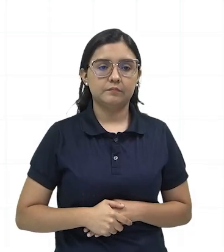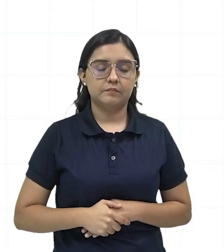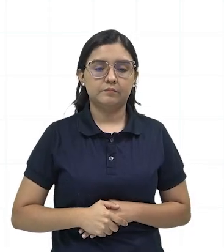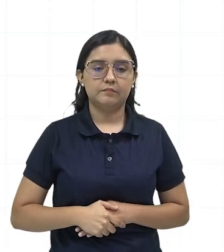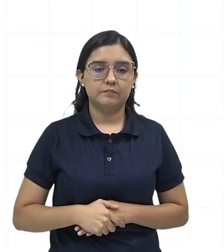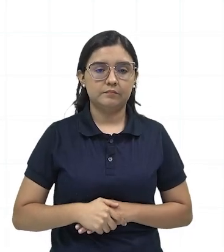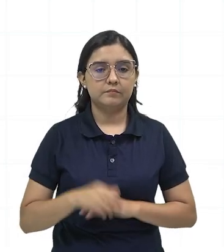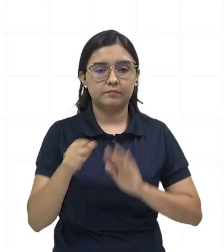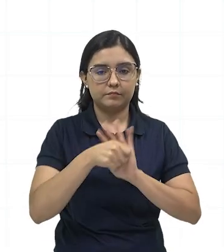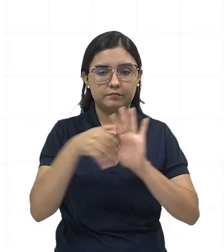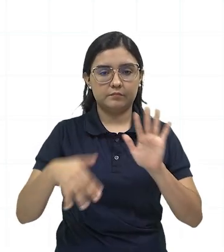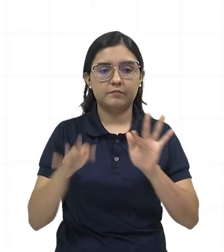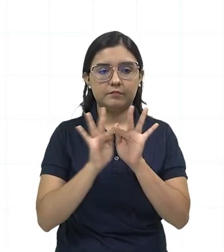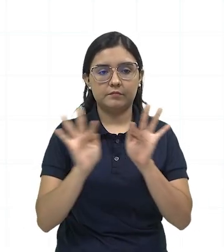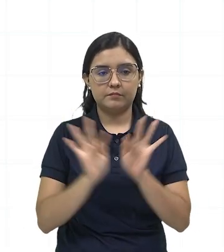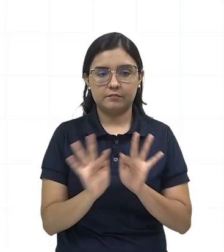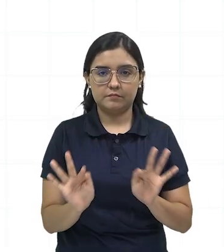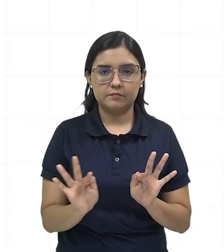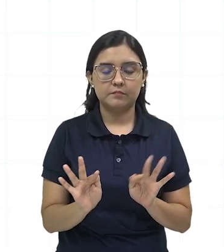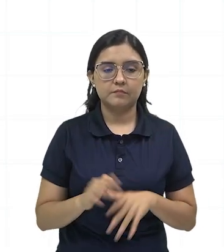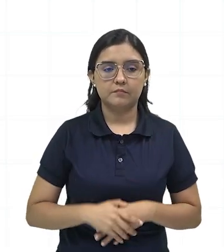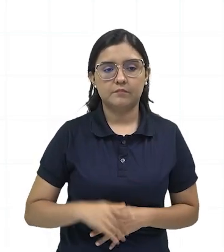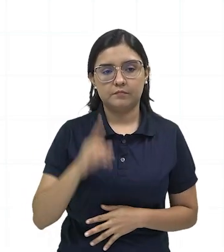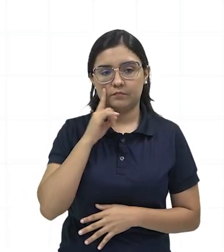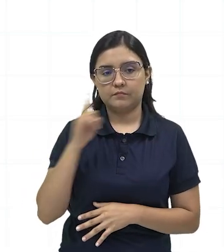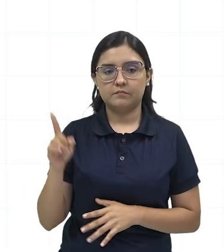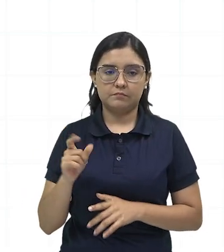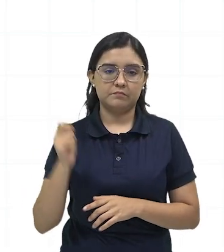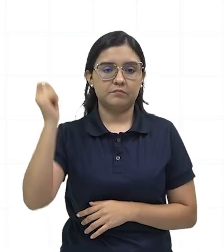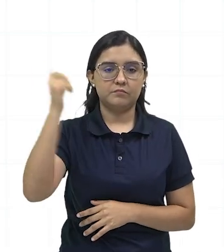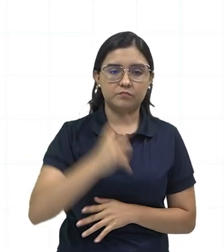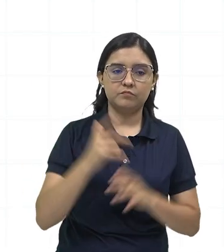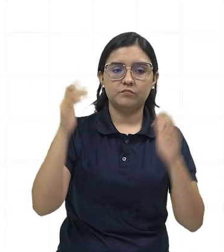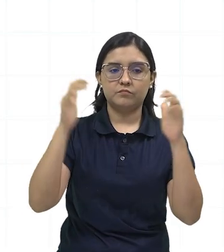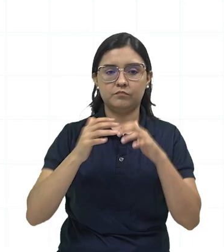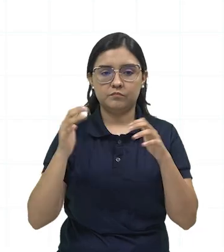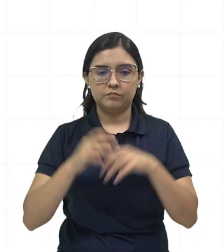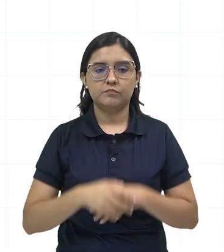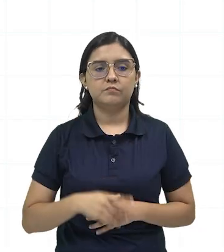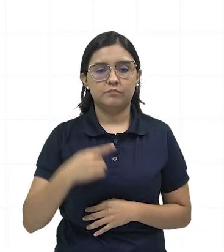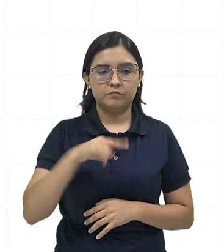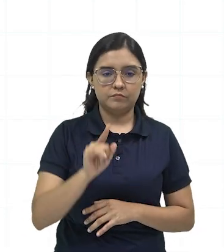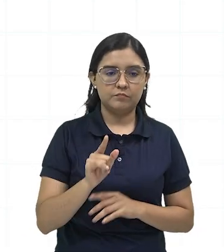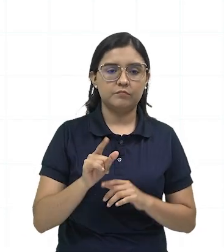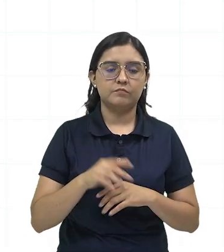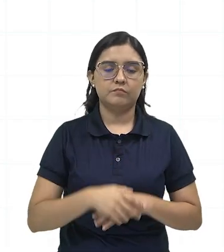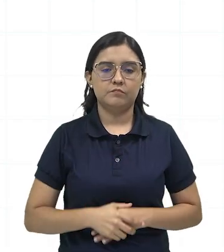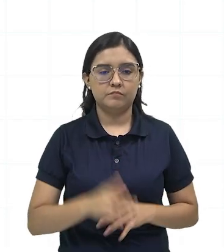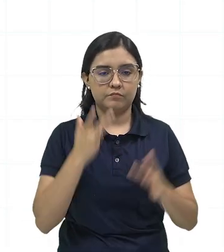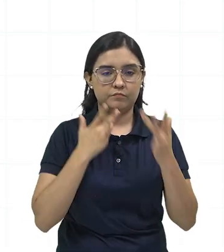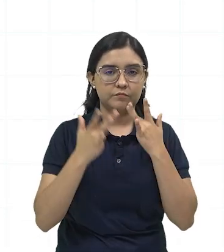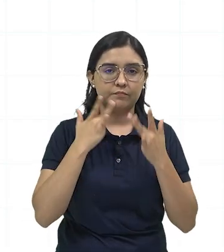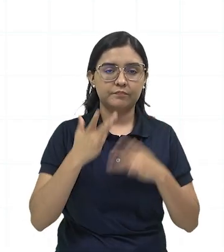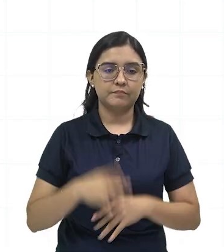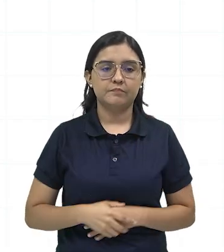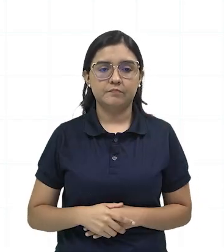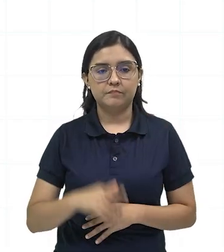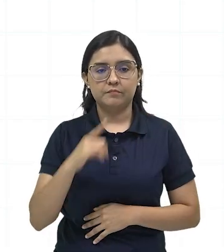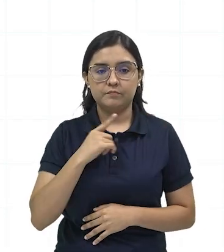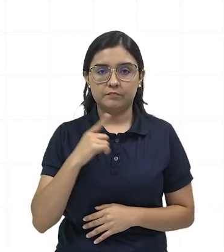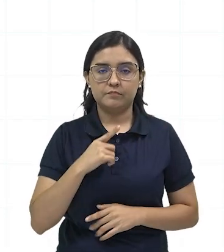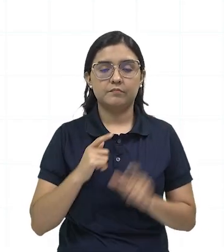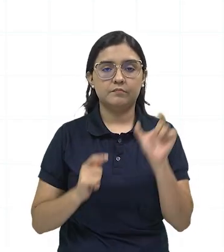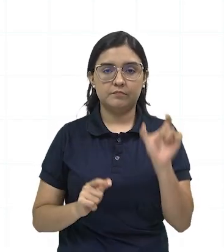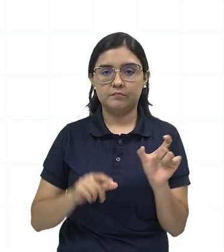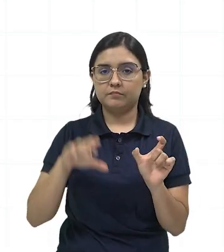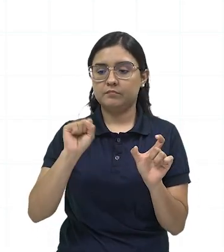de pensamento nas frases comuns, né? Faça sol, faça chuva, estarei no teatro. Então, tem a palavra